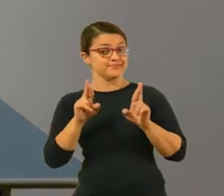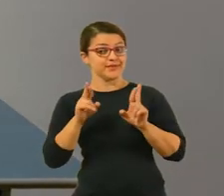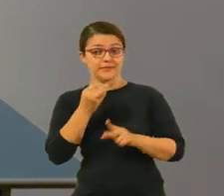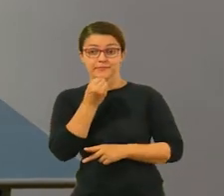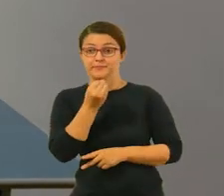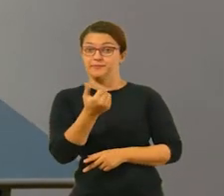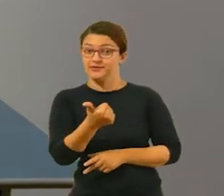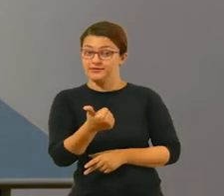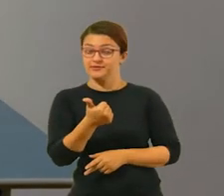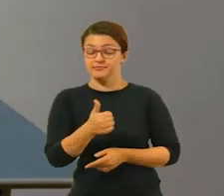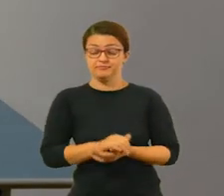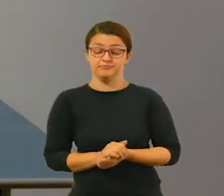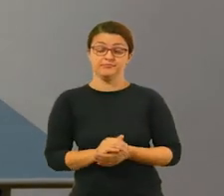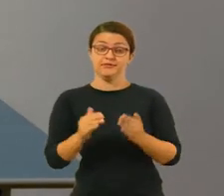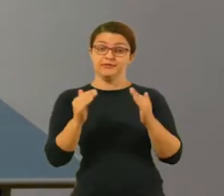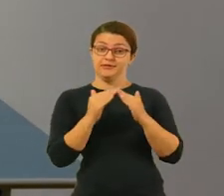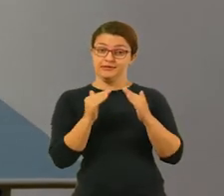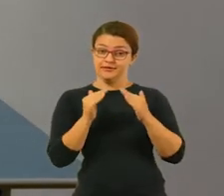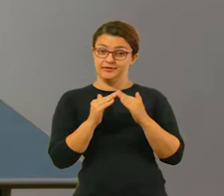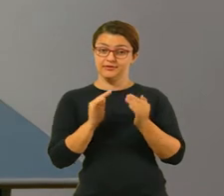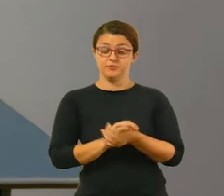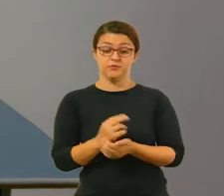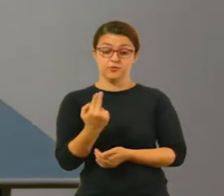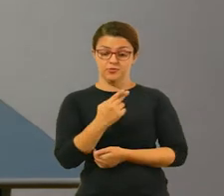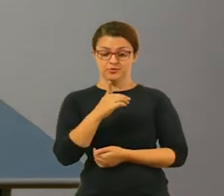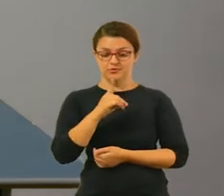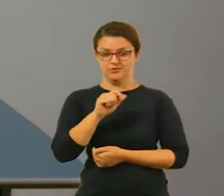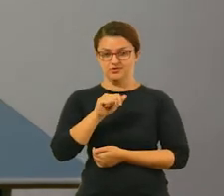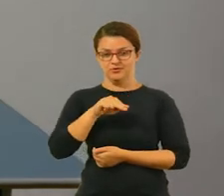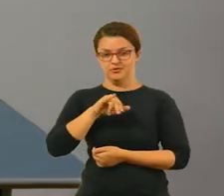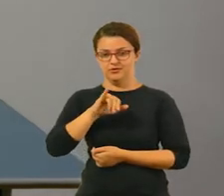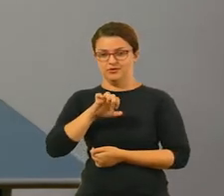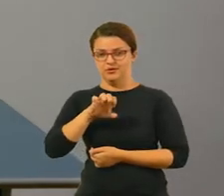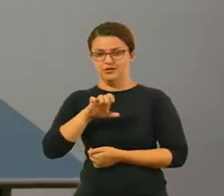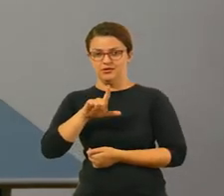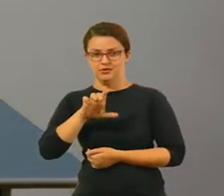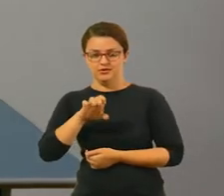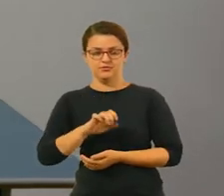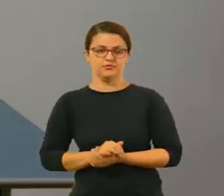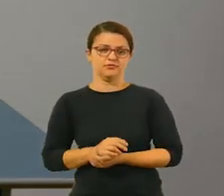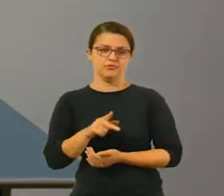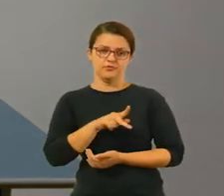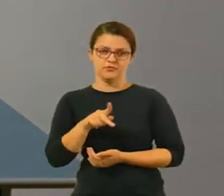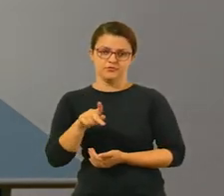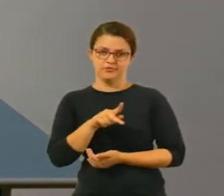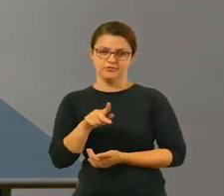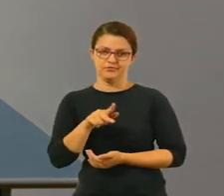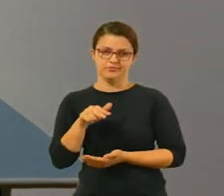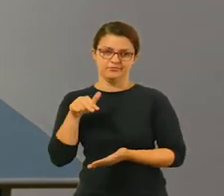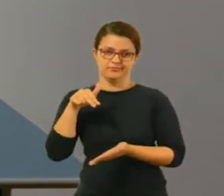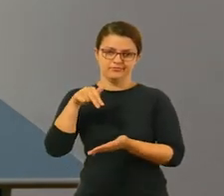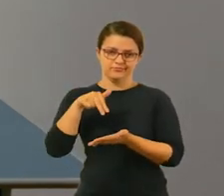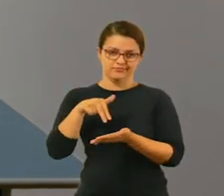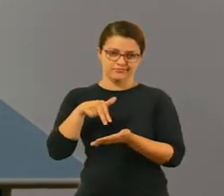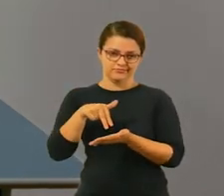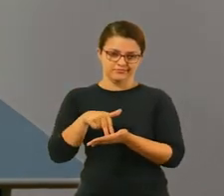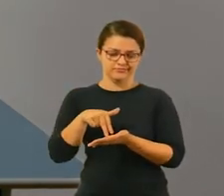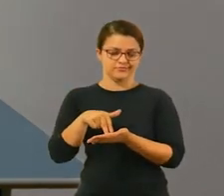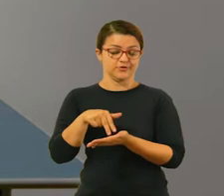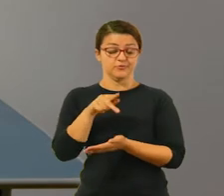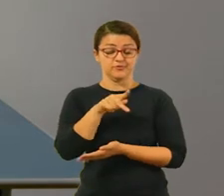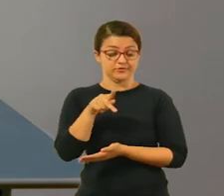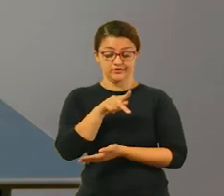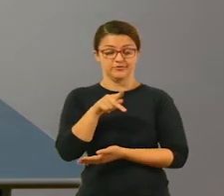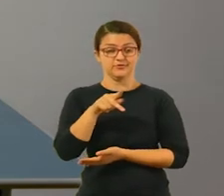Olá, eu espero que todos estejam bem e em casa. Meu nome é Daniele, eu sou professora da Rede Municipal de Itapevi e já